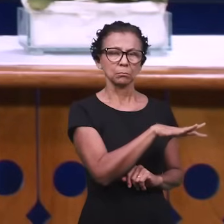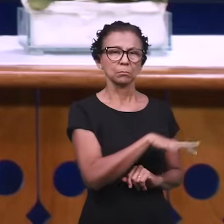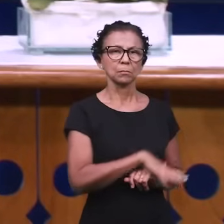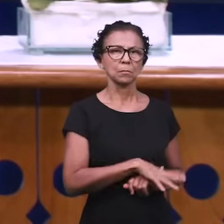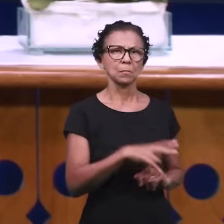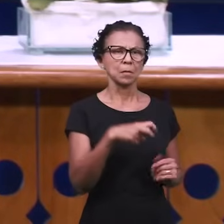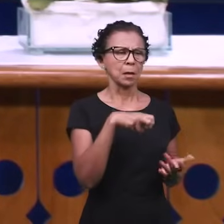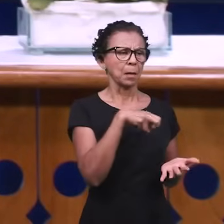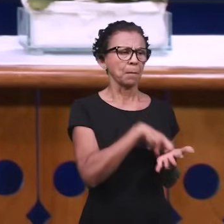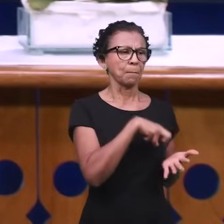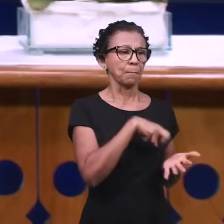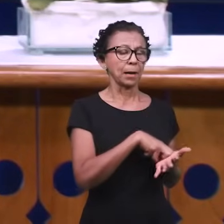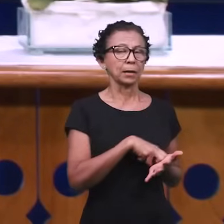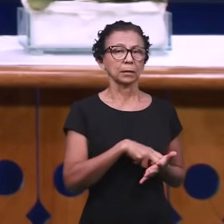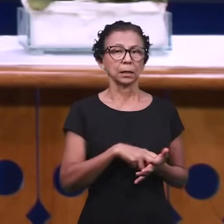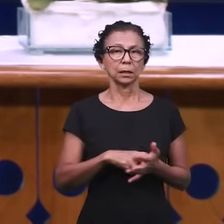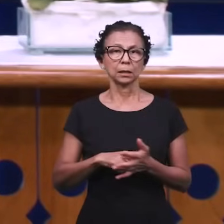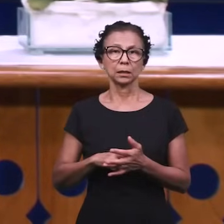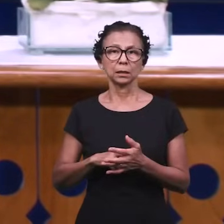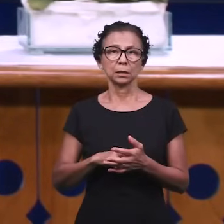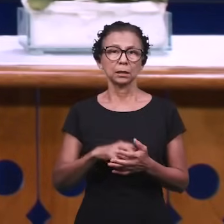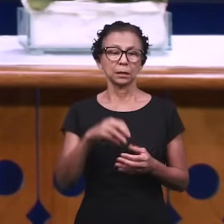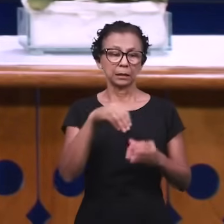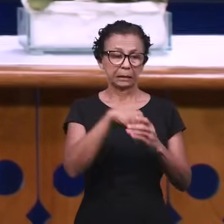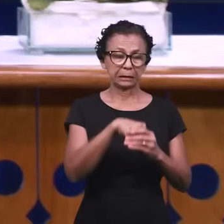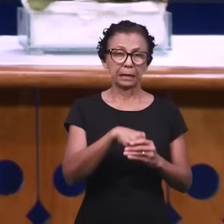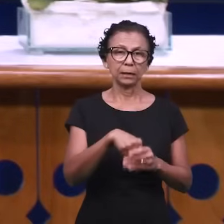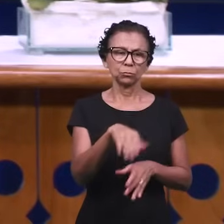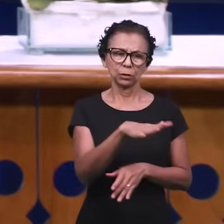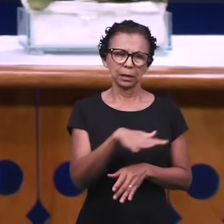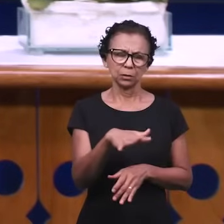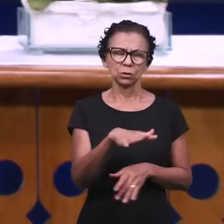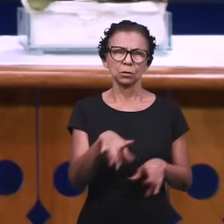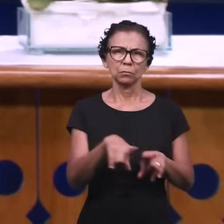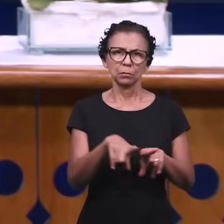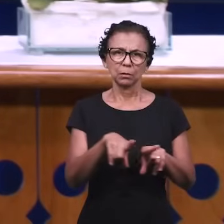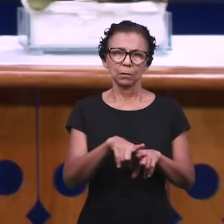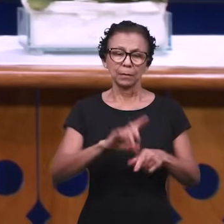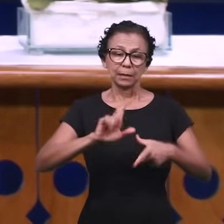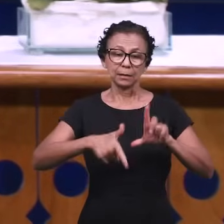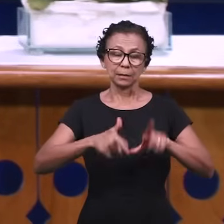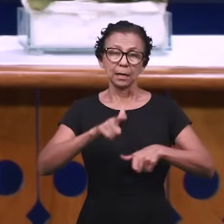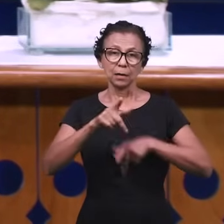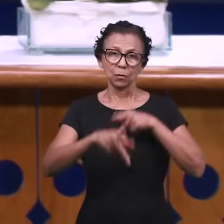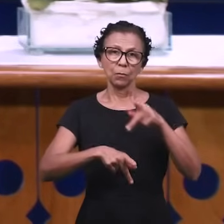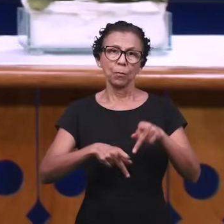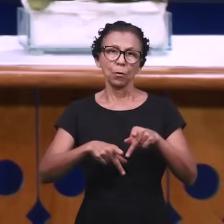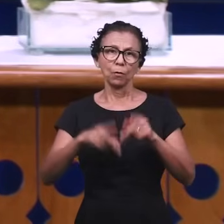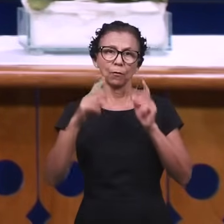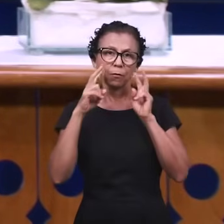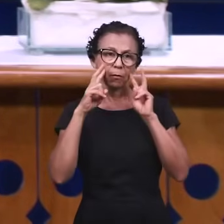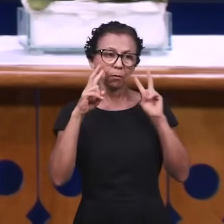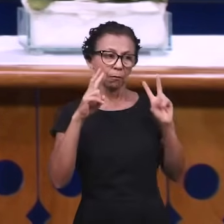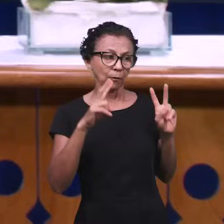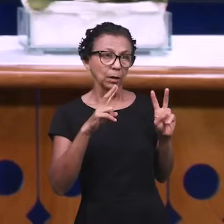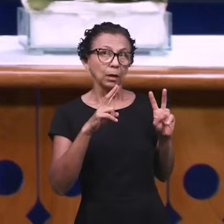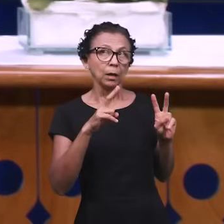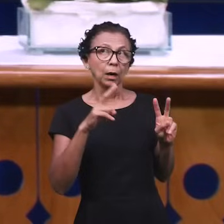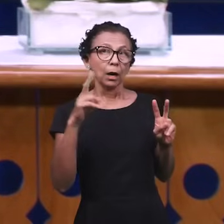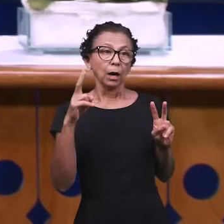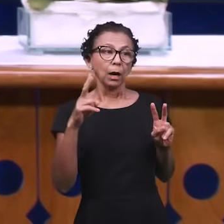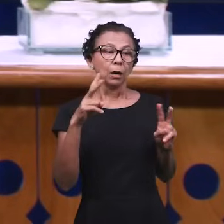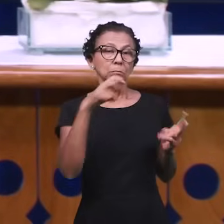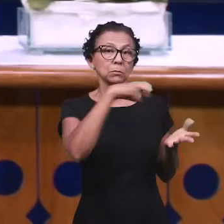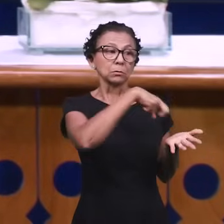vendo as calamidades que aconteciam. E aqueles sinais